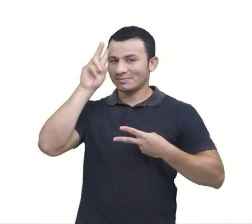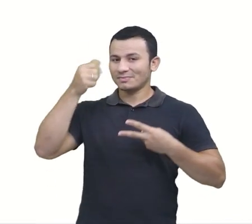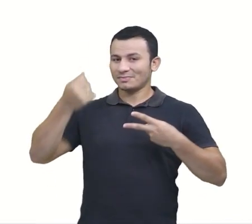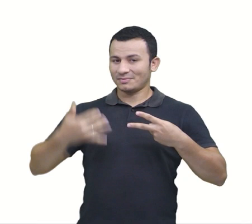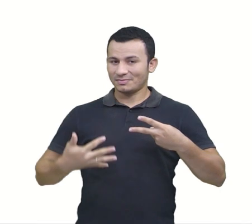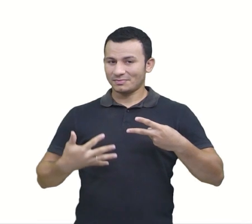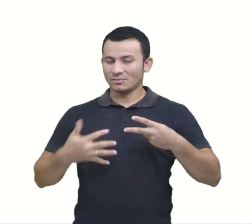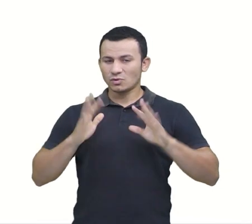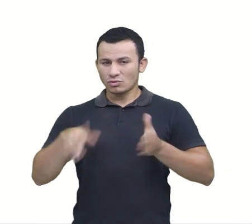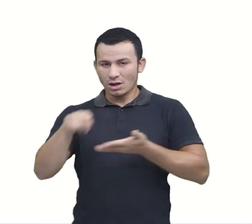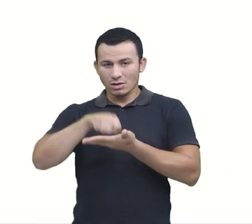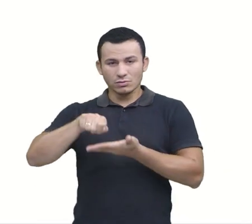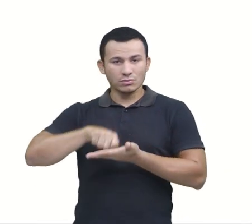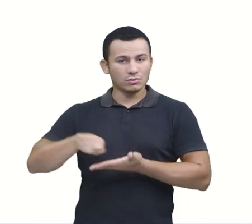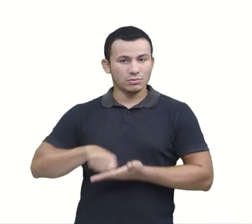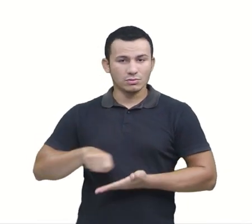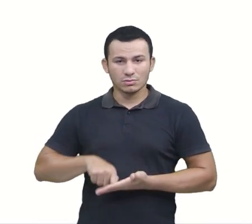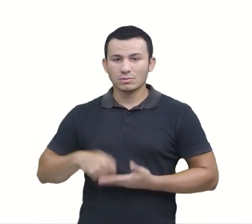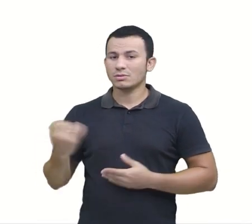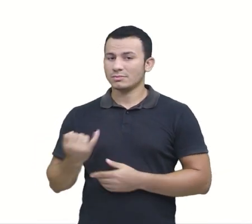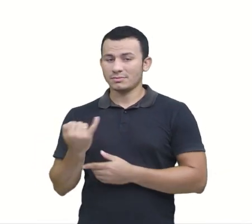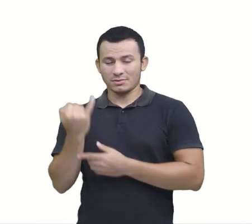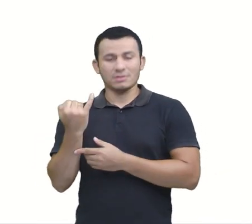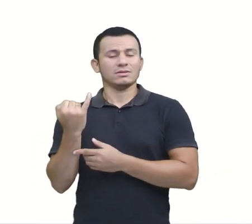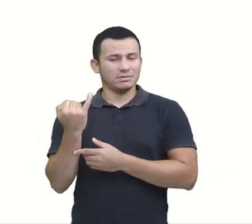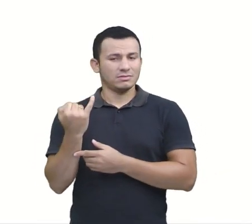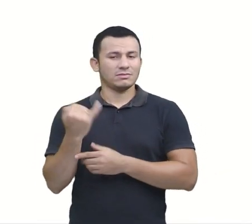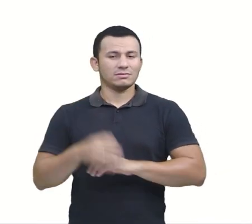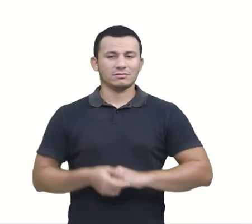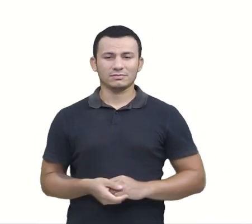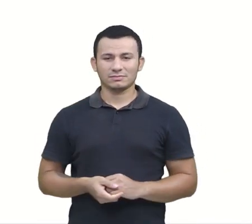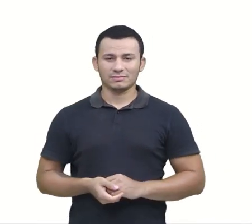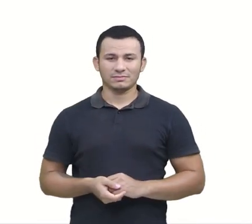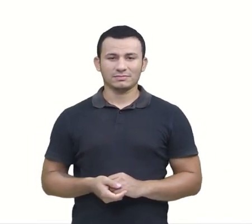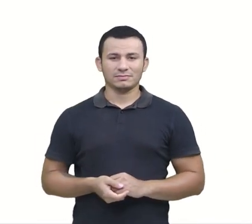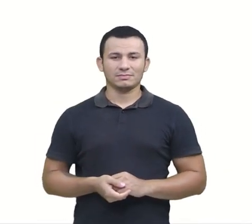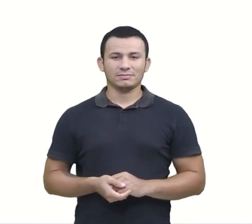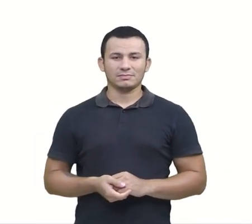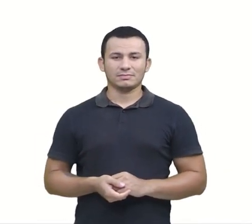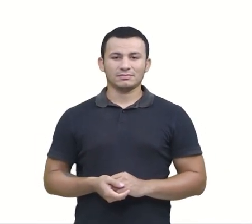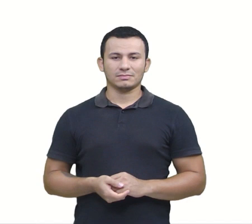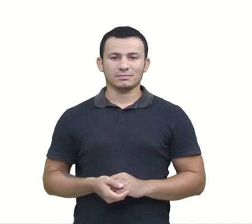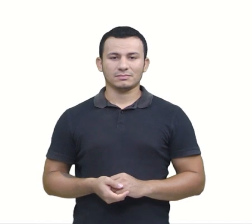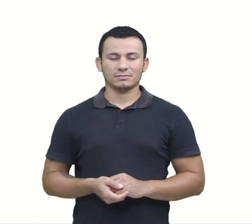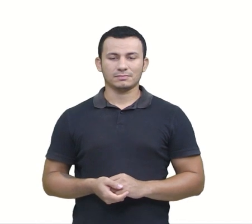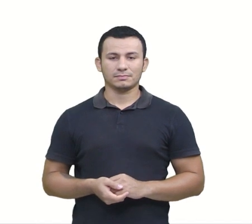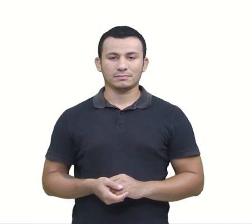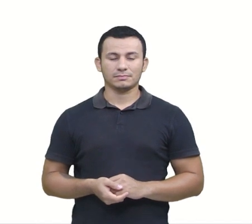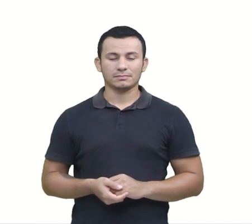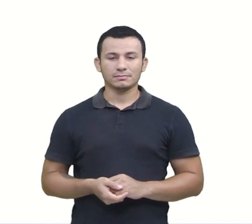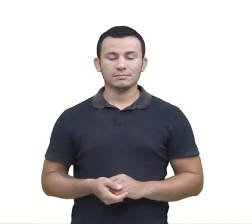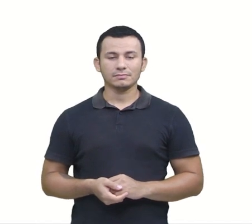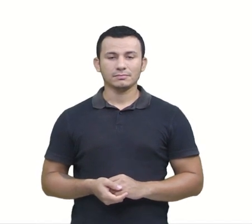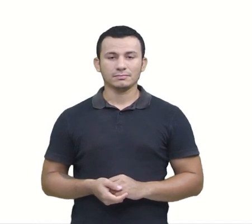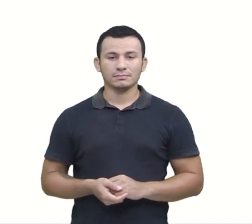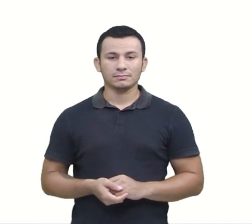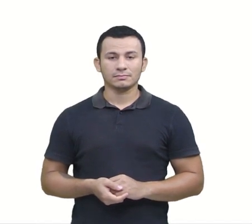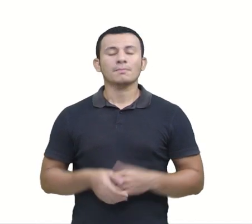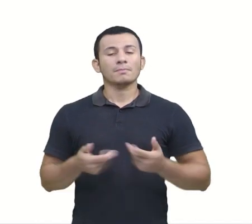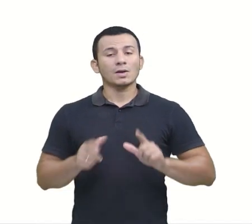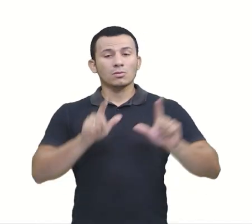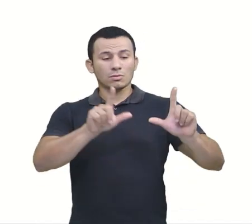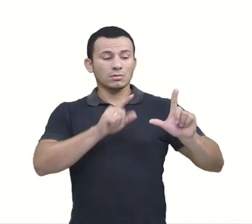Estão anotando no caderno de vocês, porque isso é muito importante. Então, na imagem aqui, nós vemos o